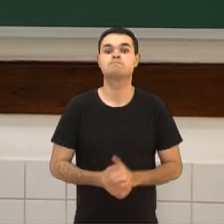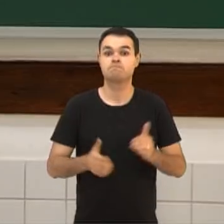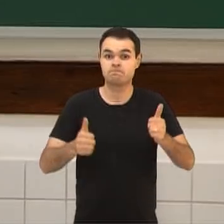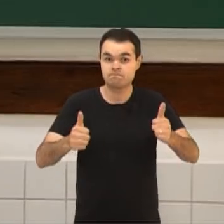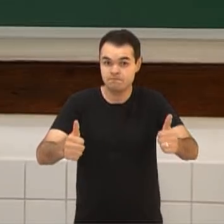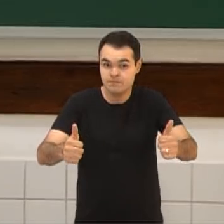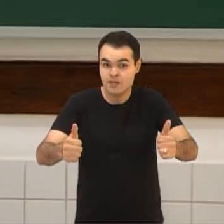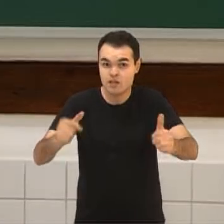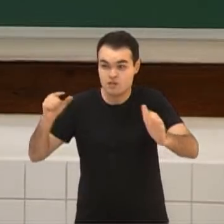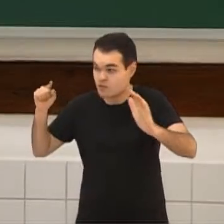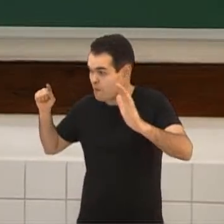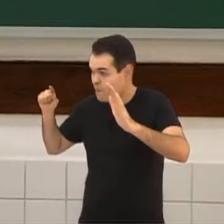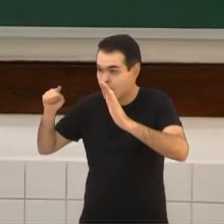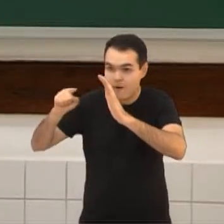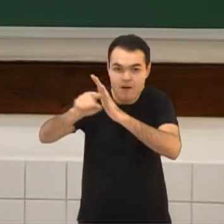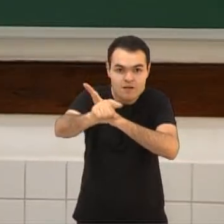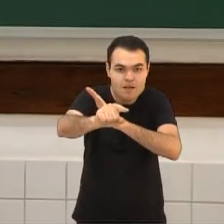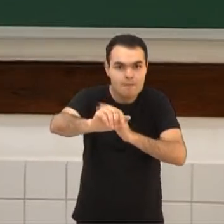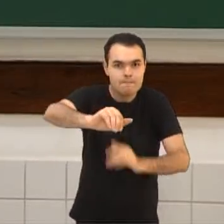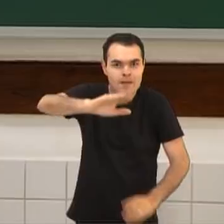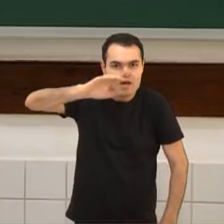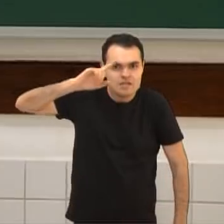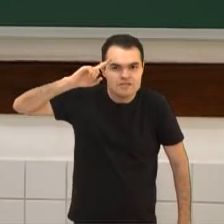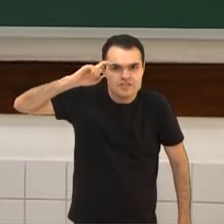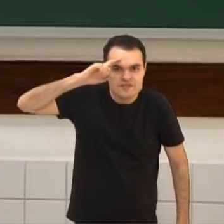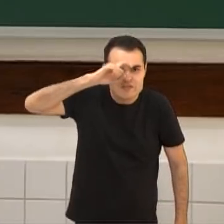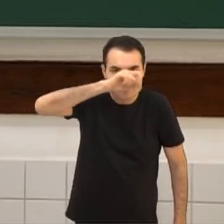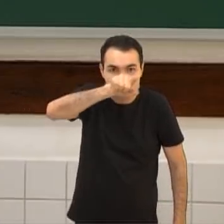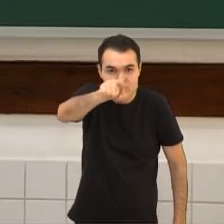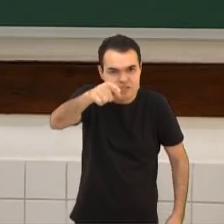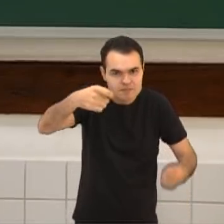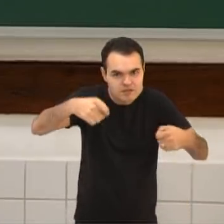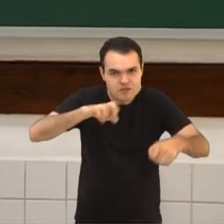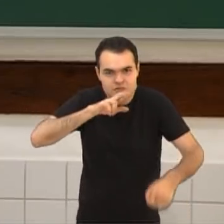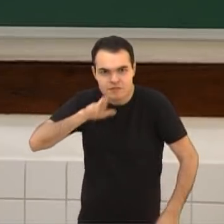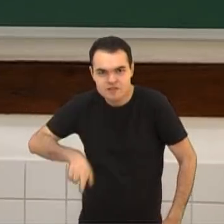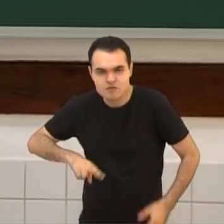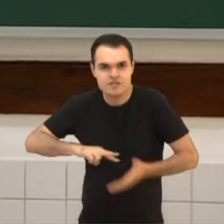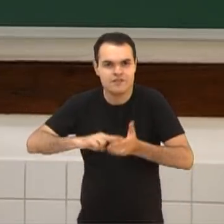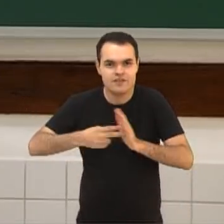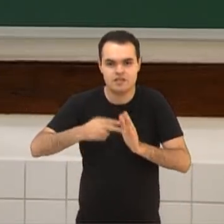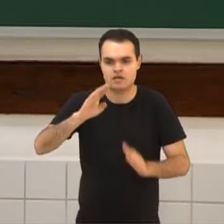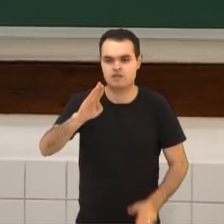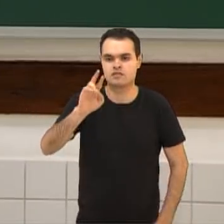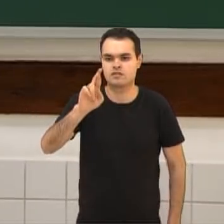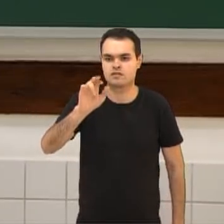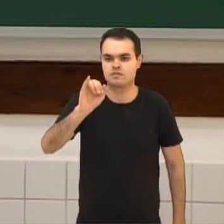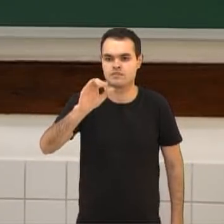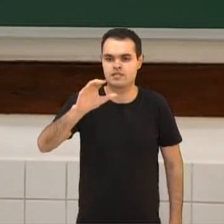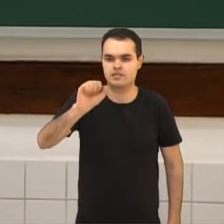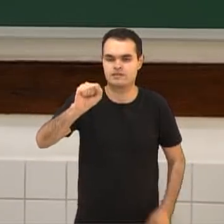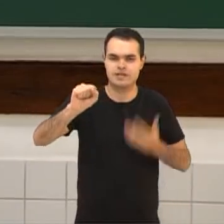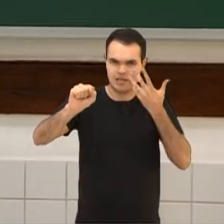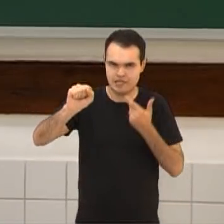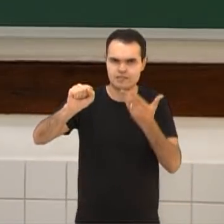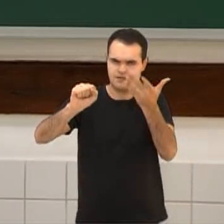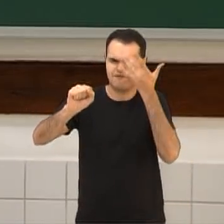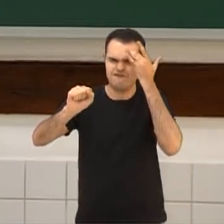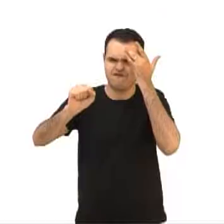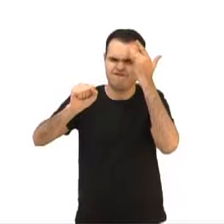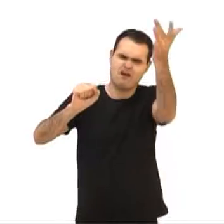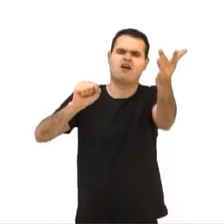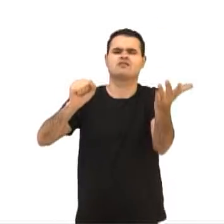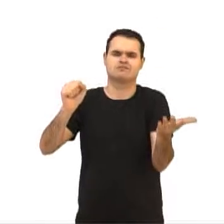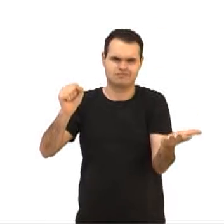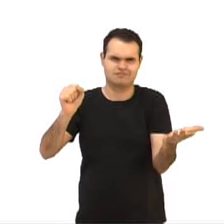Uma das perguntas mais difíceis que você já teve que responder. O significado da sigla BRICS, criança. Fácil pra caramba